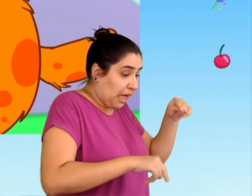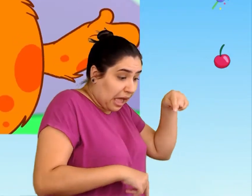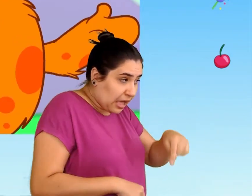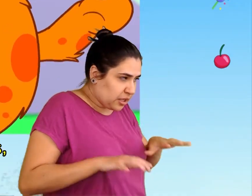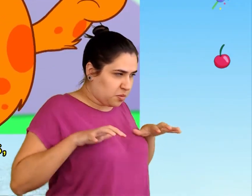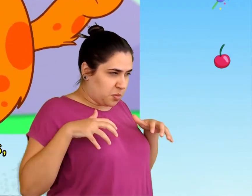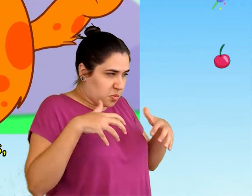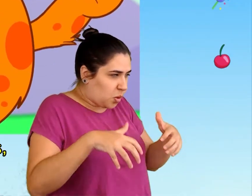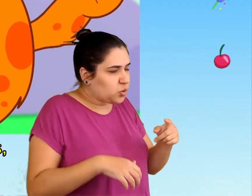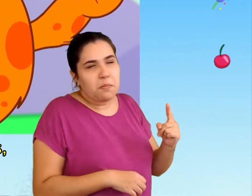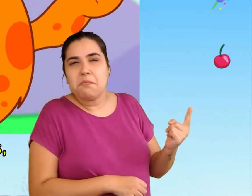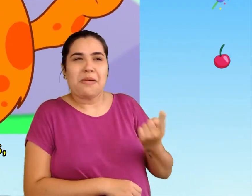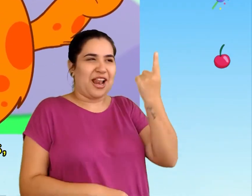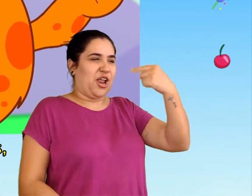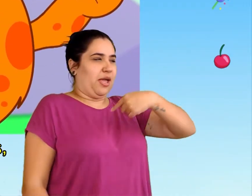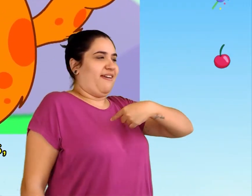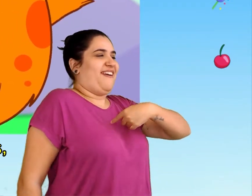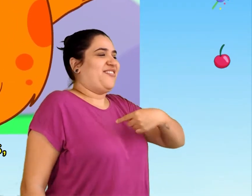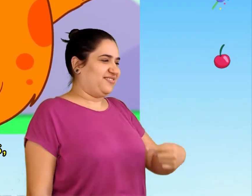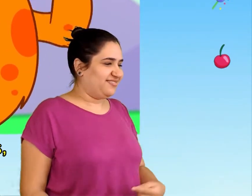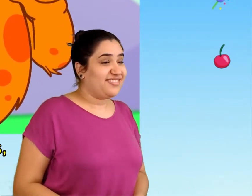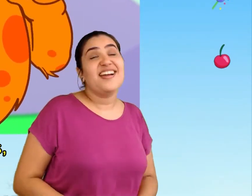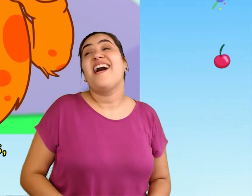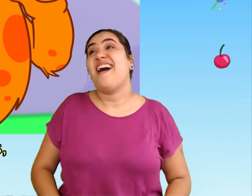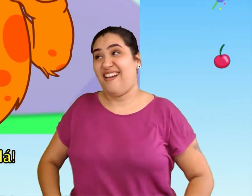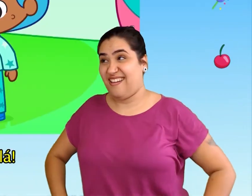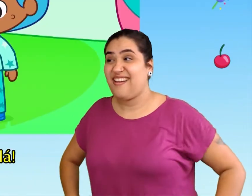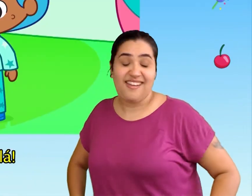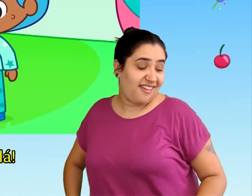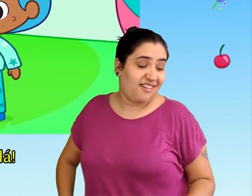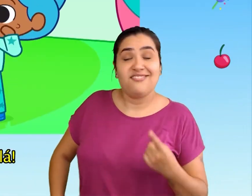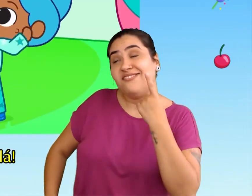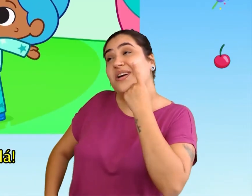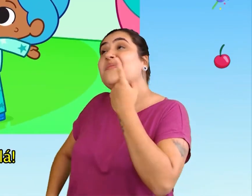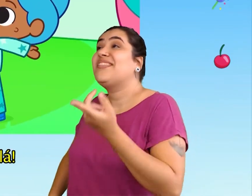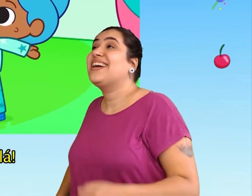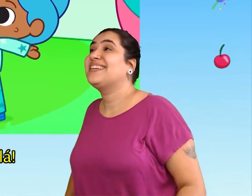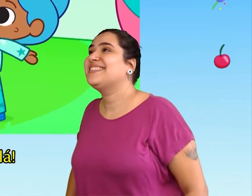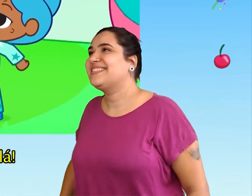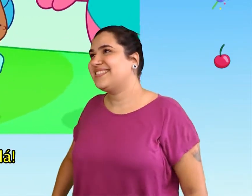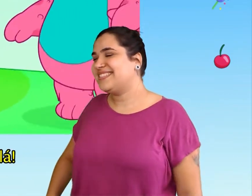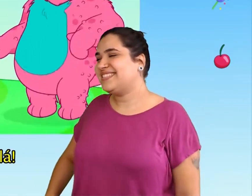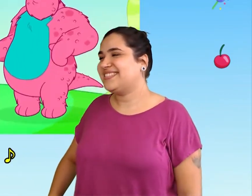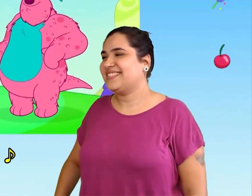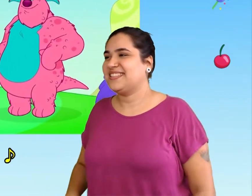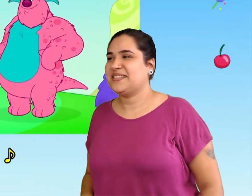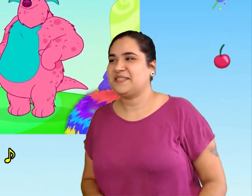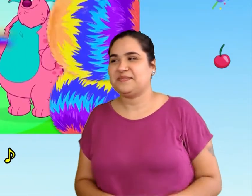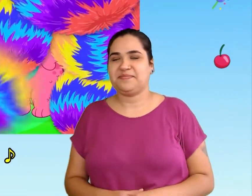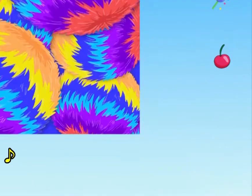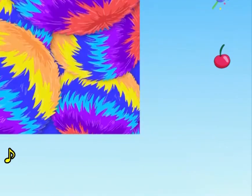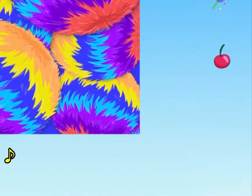parecido. Mas aqui no reino dos monstros, o melhor sou eu. Ah, é? Então vamos lá.